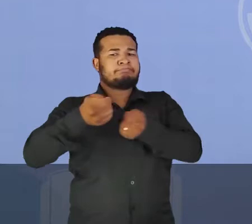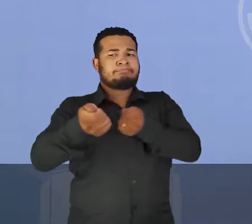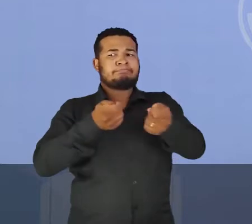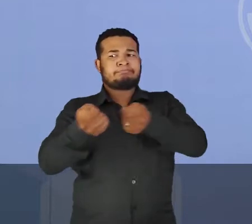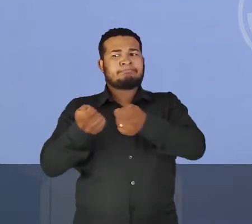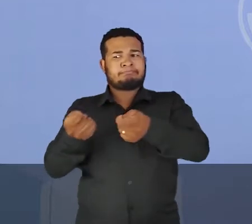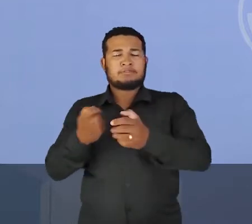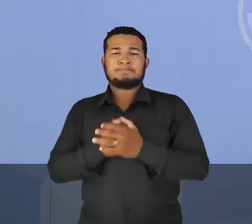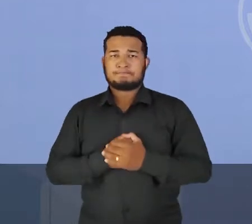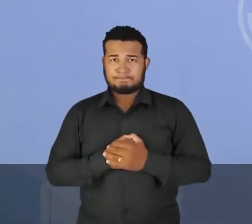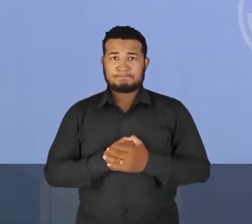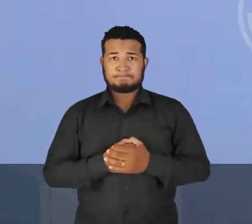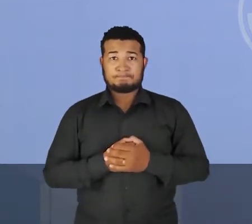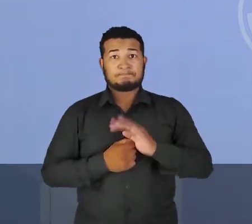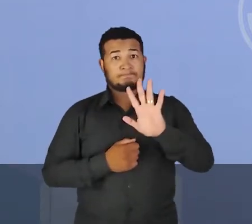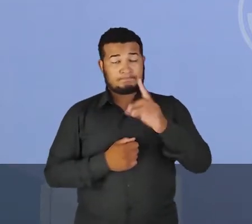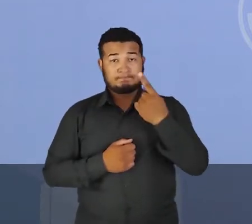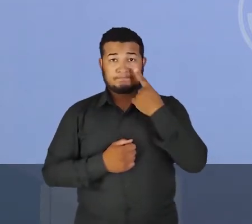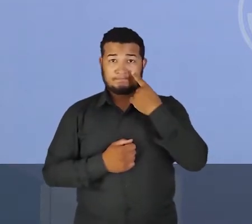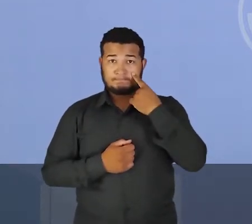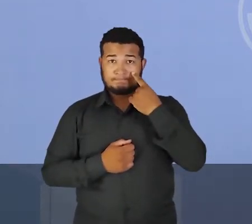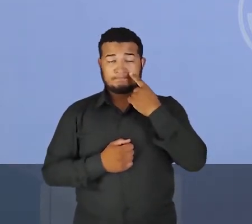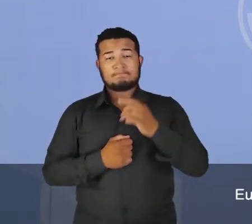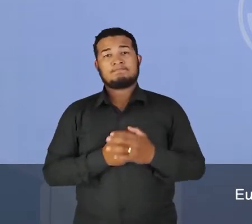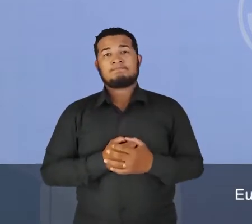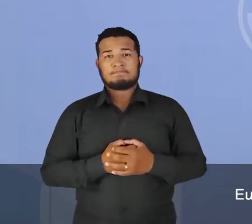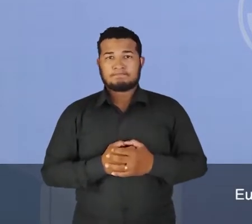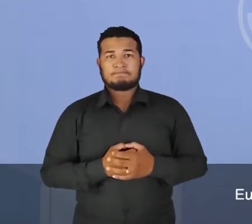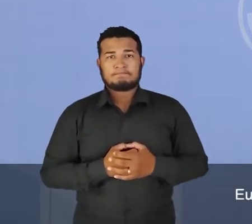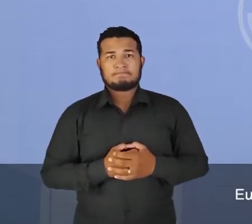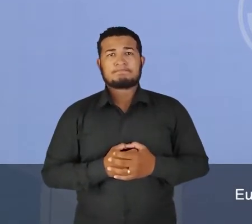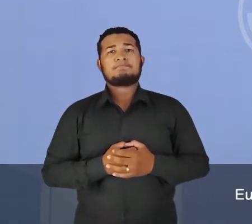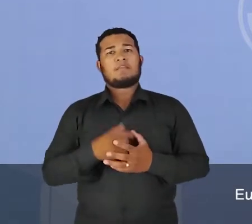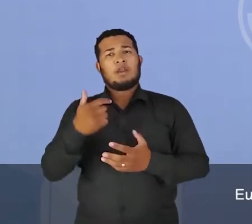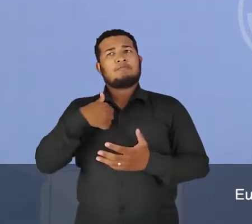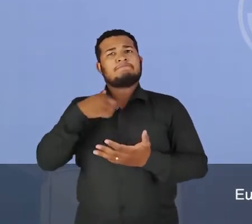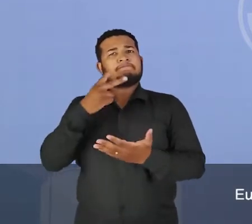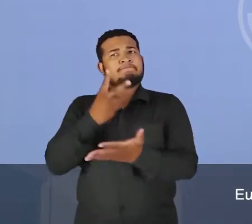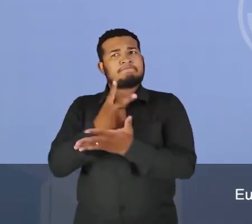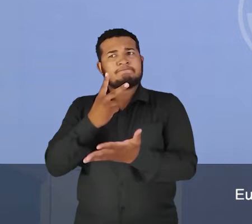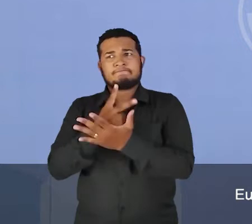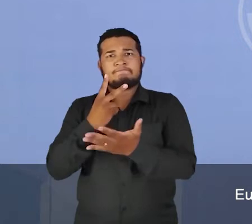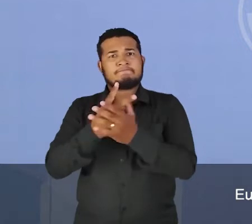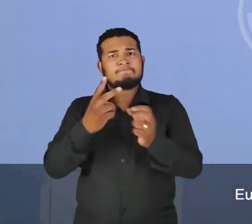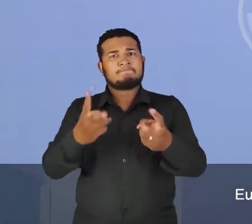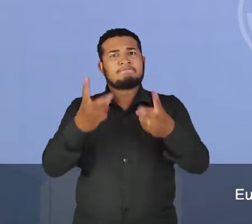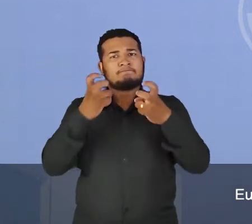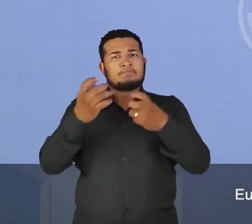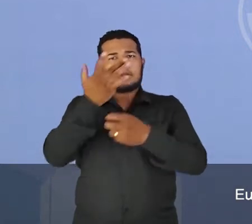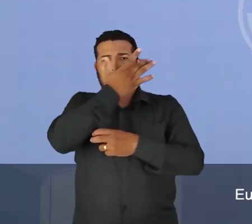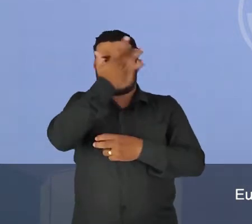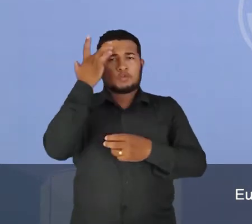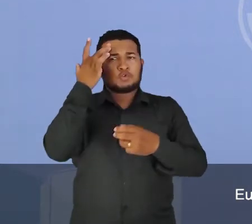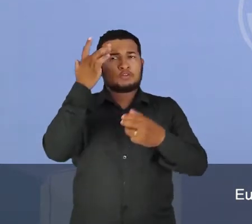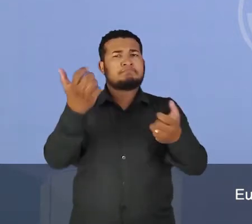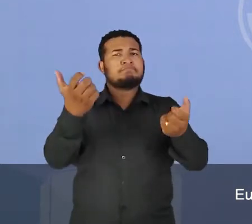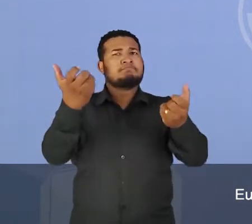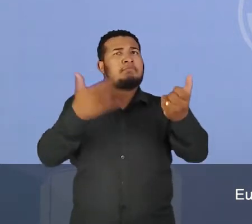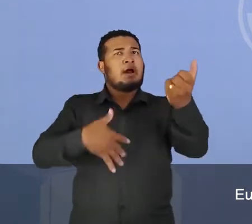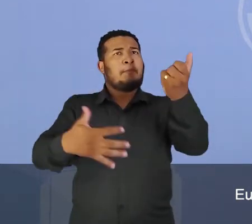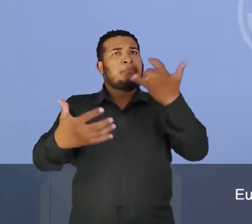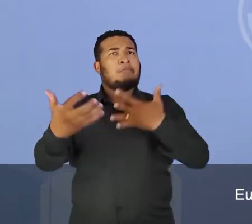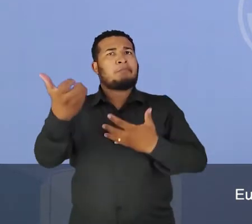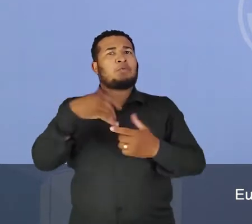cá, aqui comigo, olha só. Eu costumo muito ouvir pessoas dizerem assim, mas